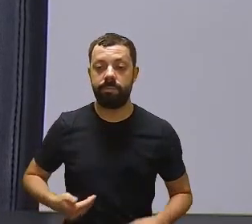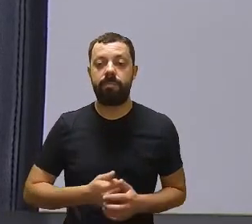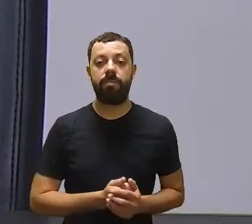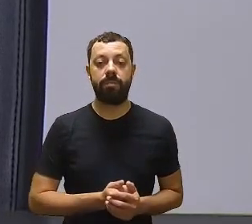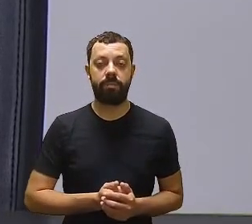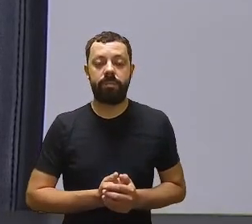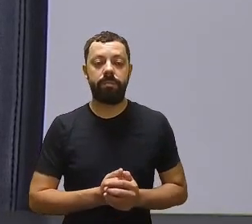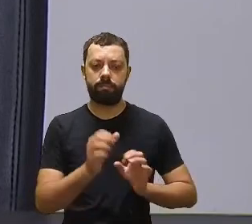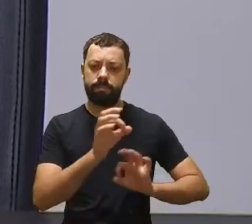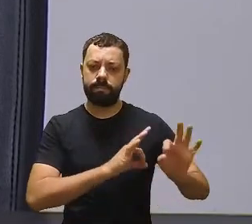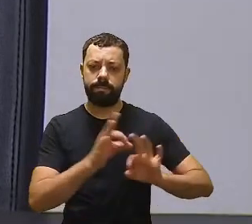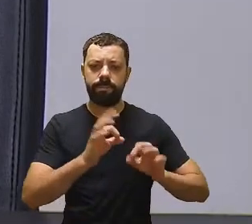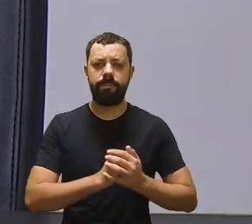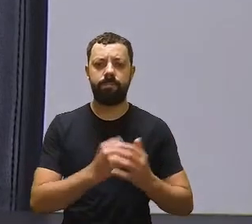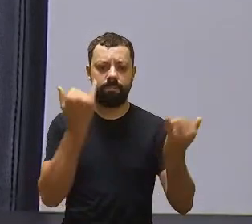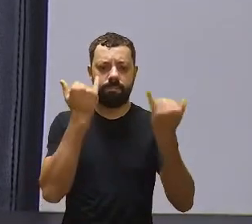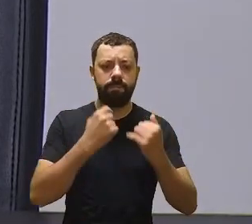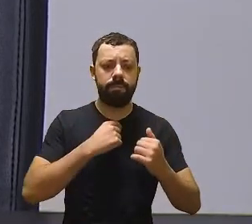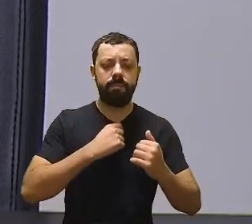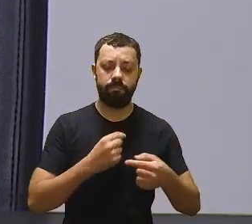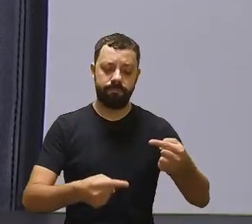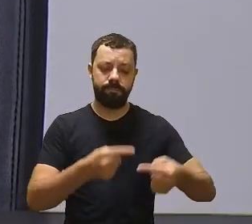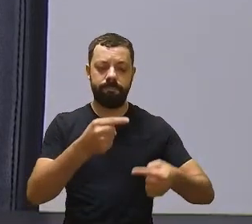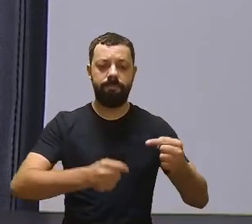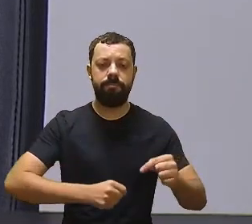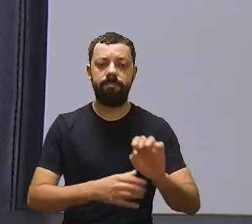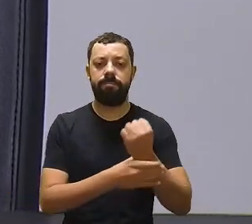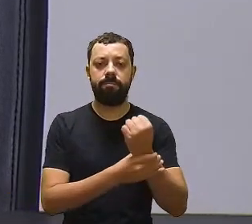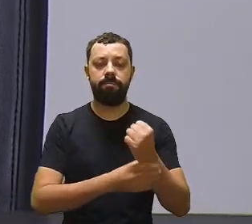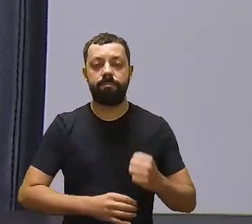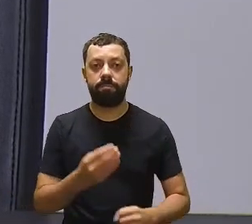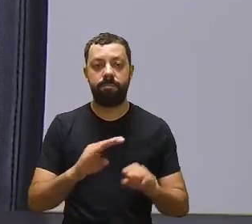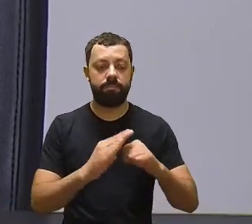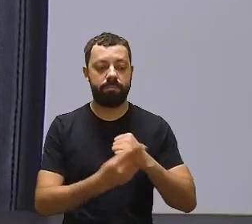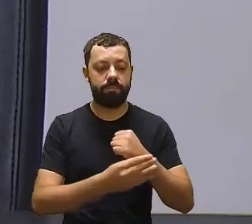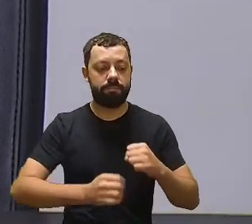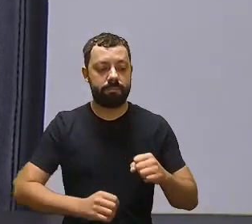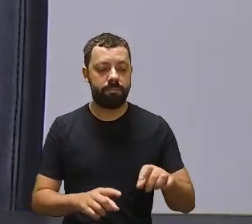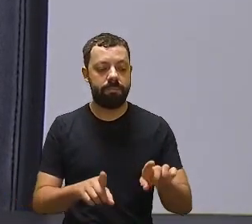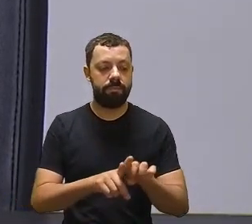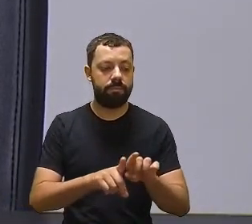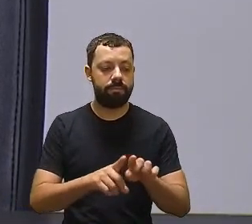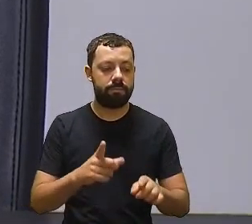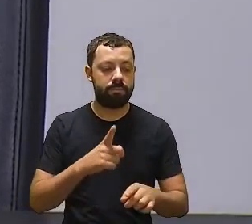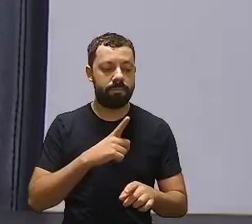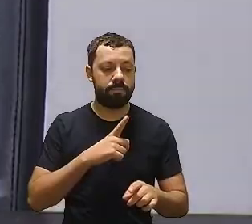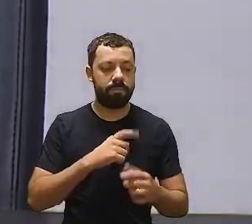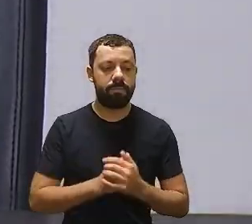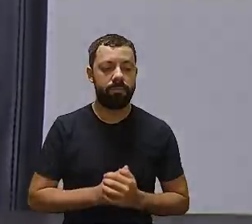requerendo-lhes que seja feita uma audiência pública para debater sobre a segurança dos bairros Expoente e Monte